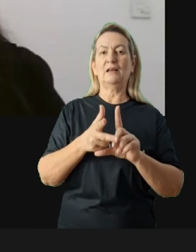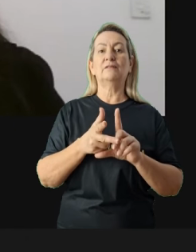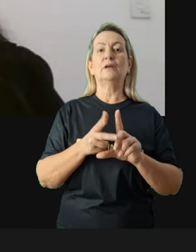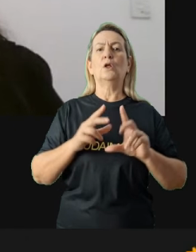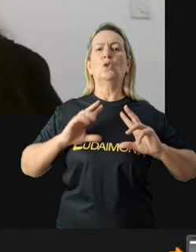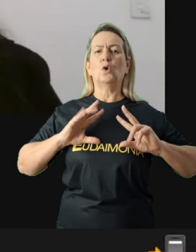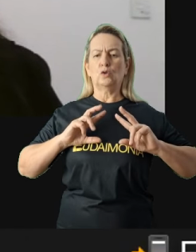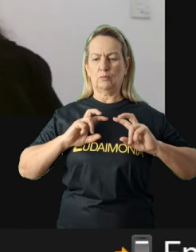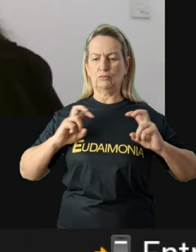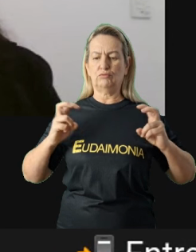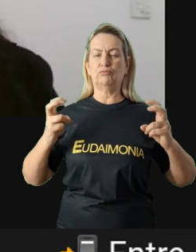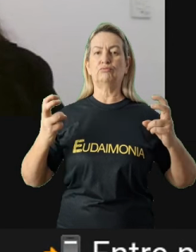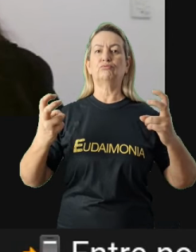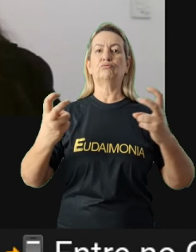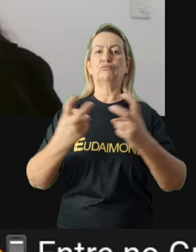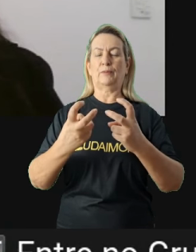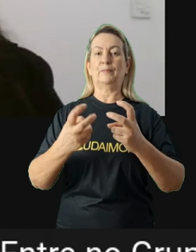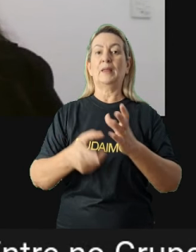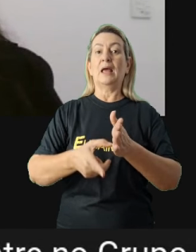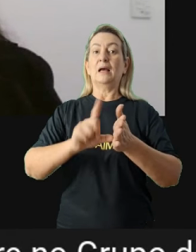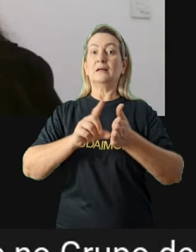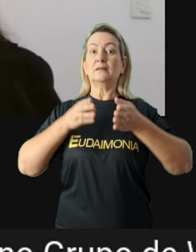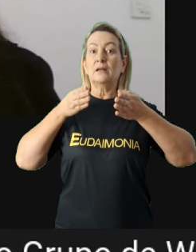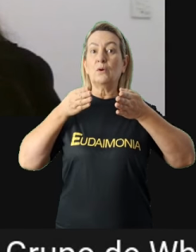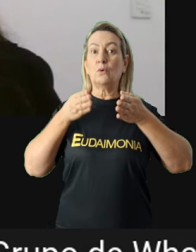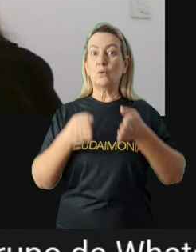pegar a Rosinda, pegar a Mônica, pegar a Paulo,